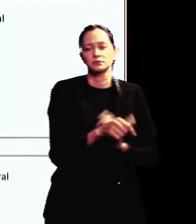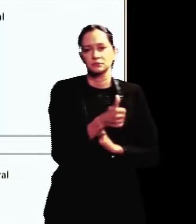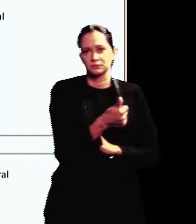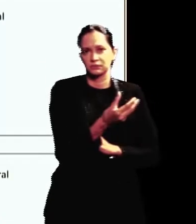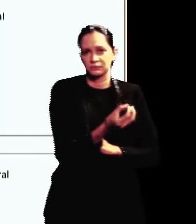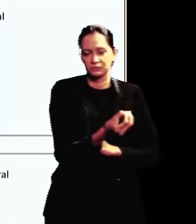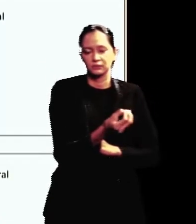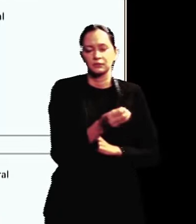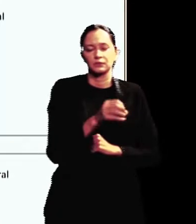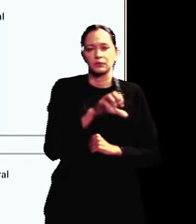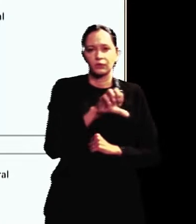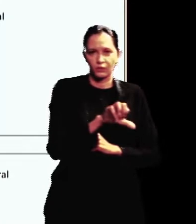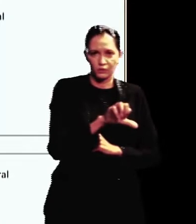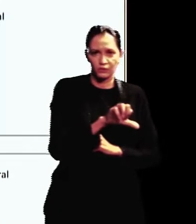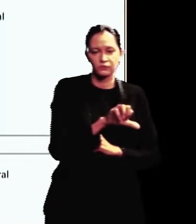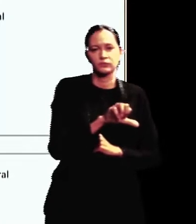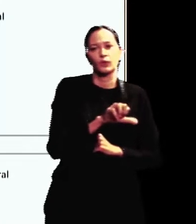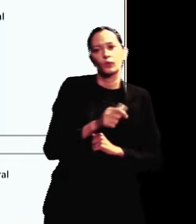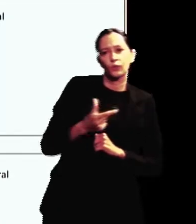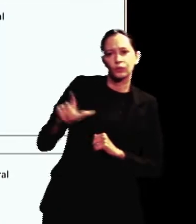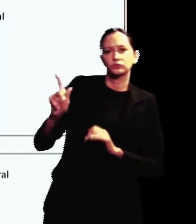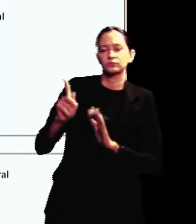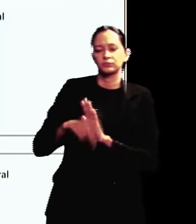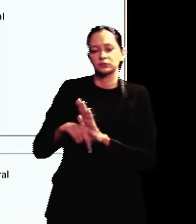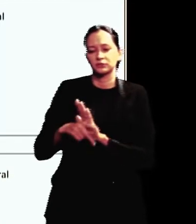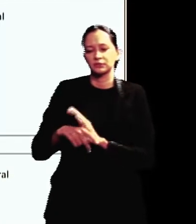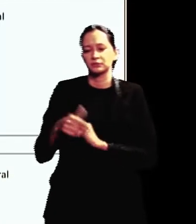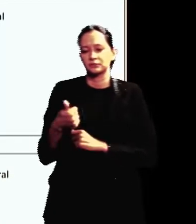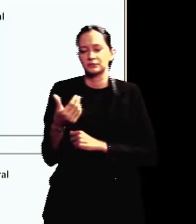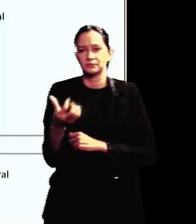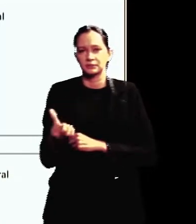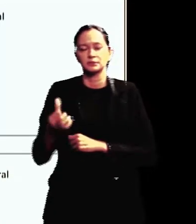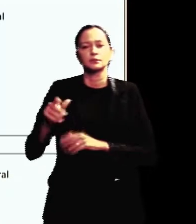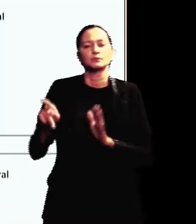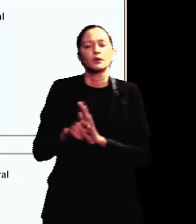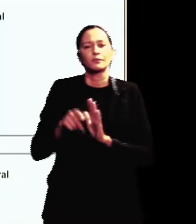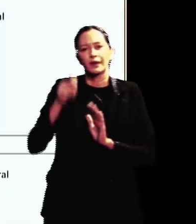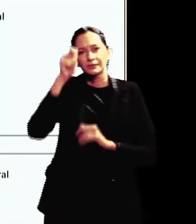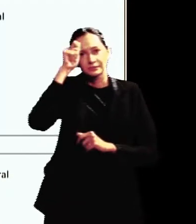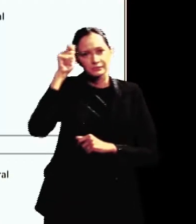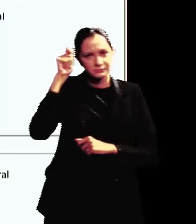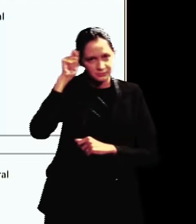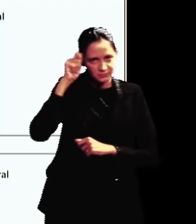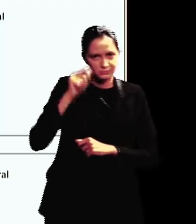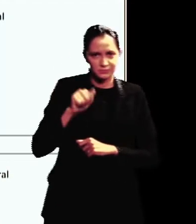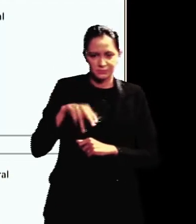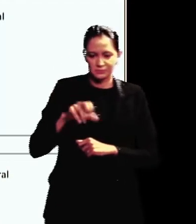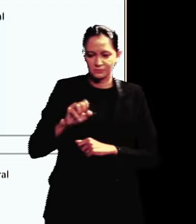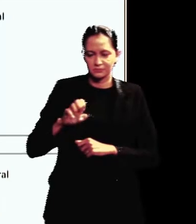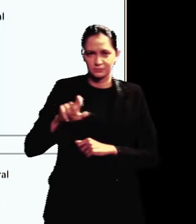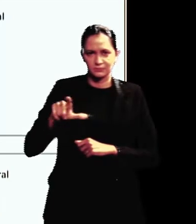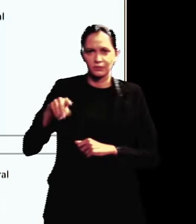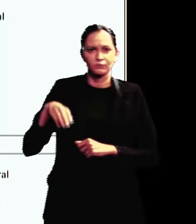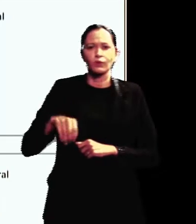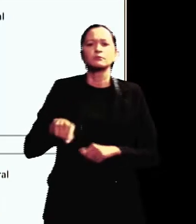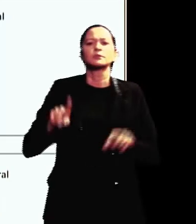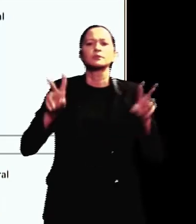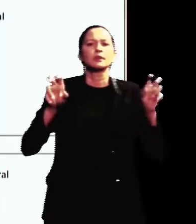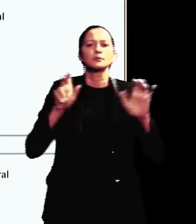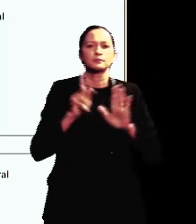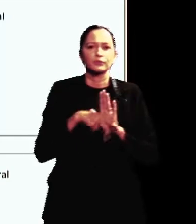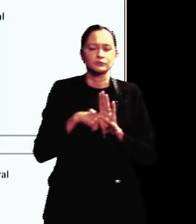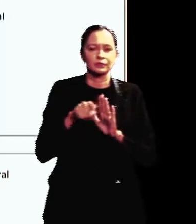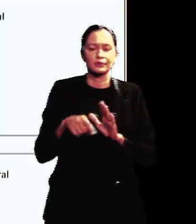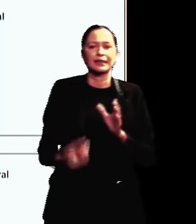referente ao projeto de lei 016, de autoria do vereador Anselmo Pereira. Projeto este que cria a